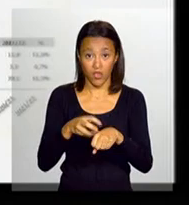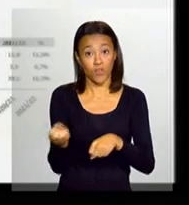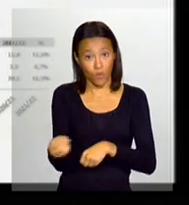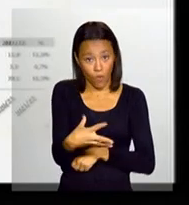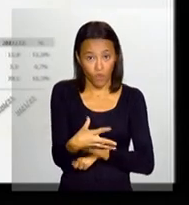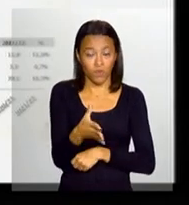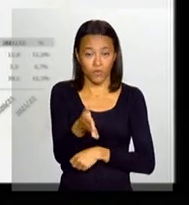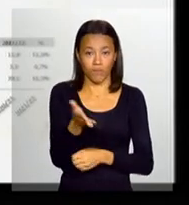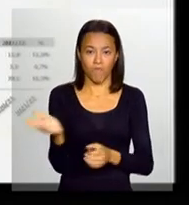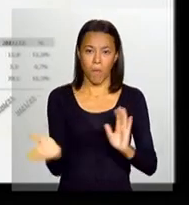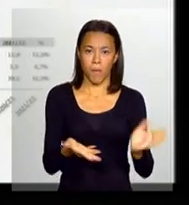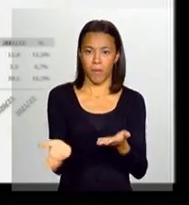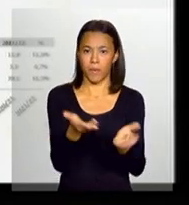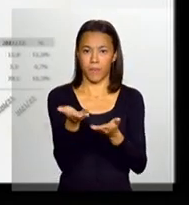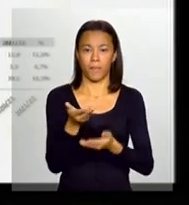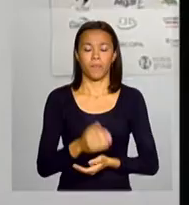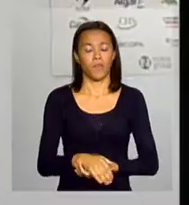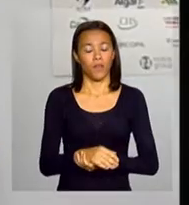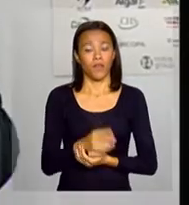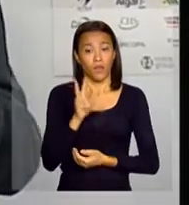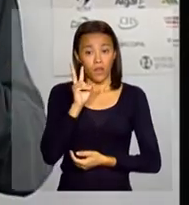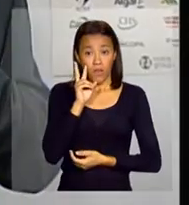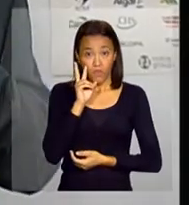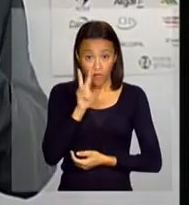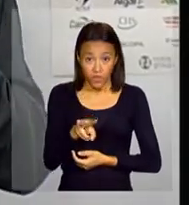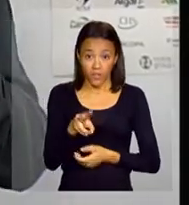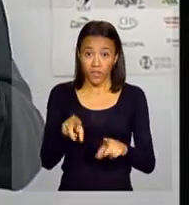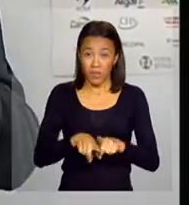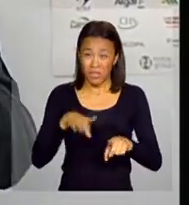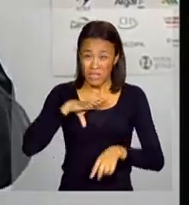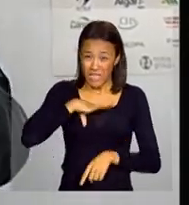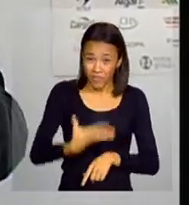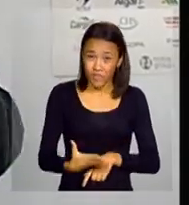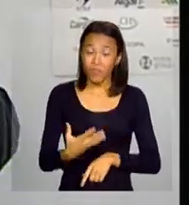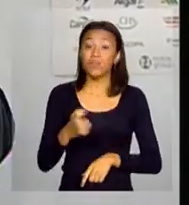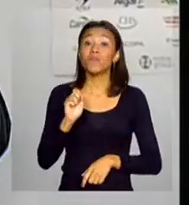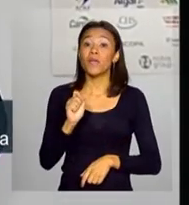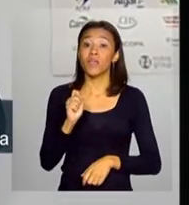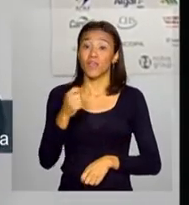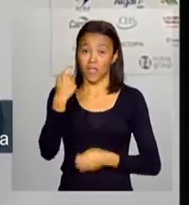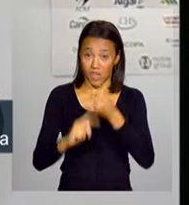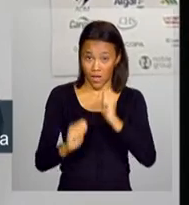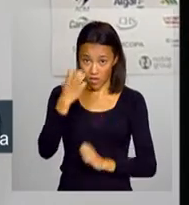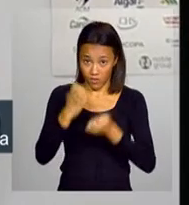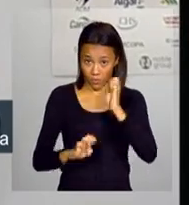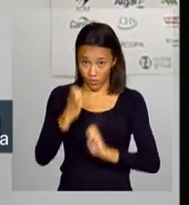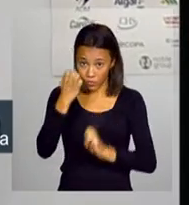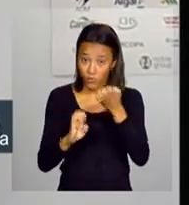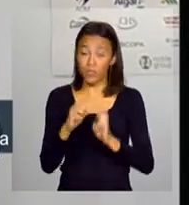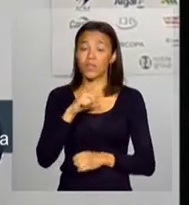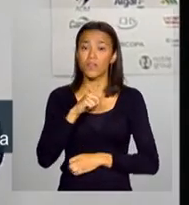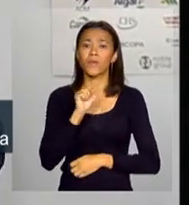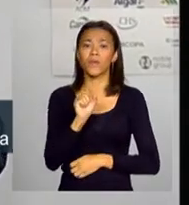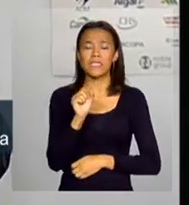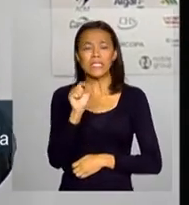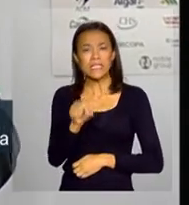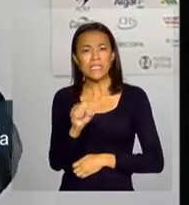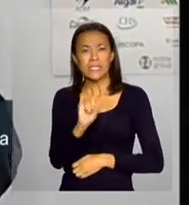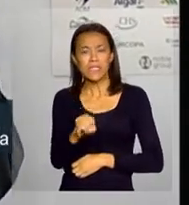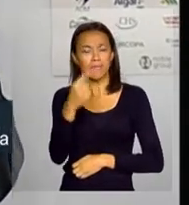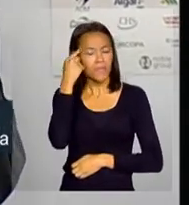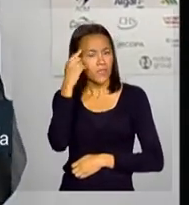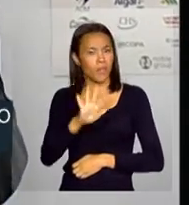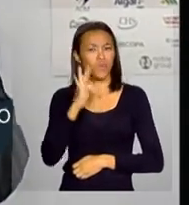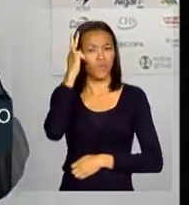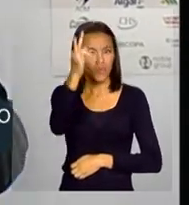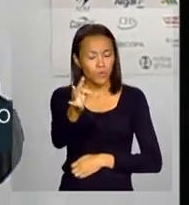desmatamentos. Aqui, mas o grande desafio que eu acho que a indústria tem na moratória é, se a gente pensar no futuro do Brasil